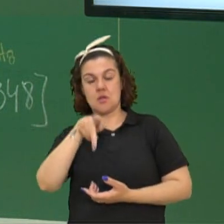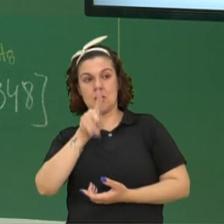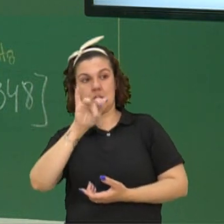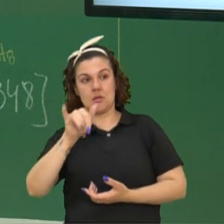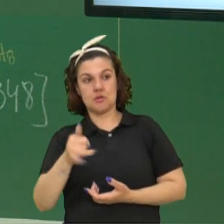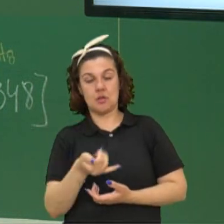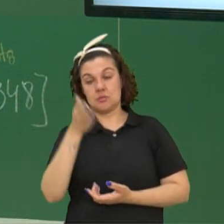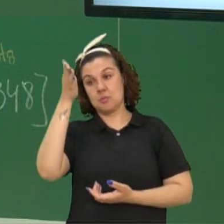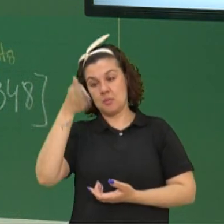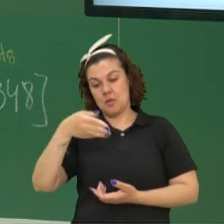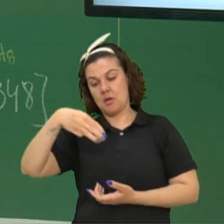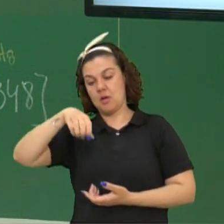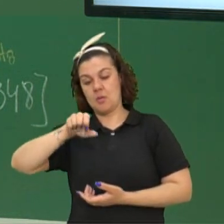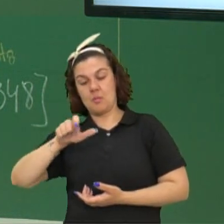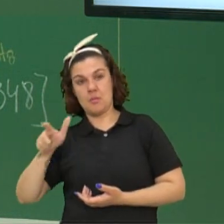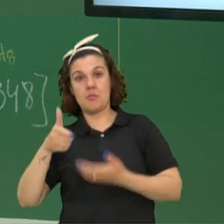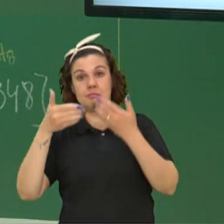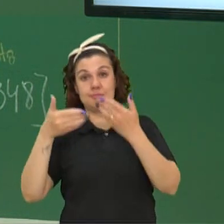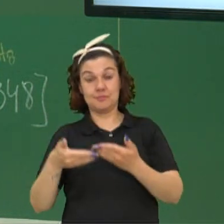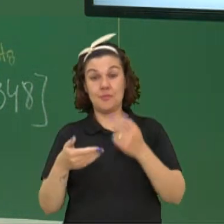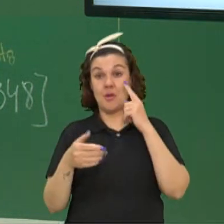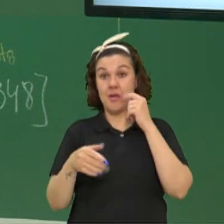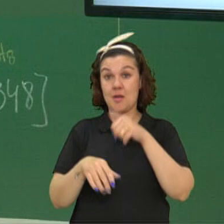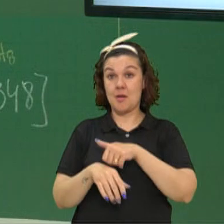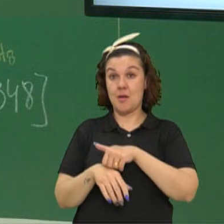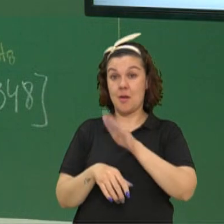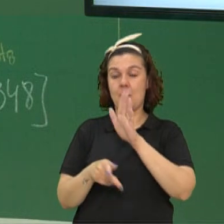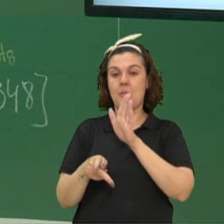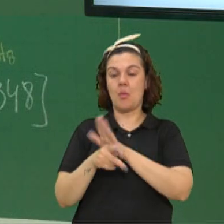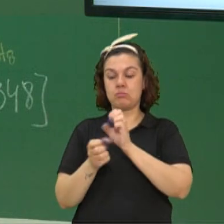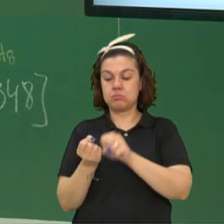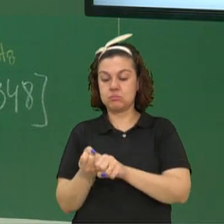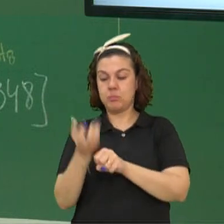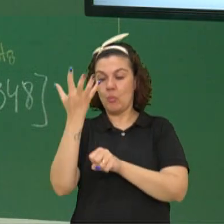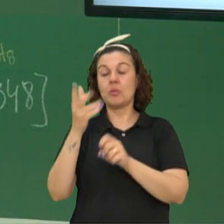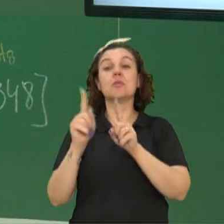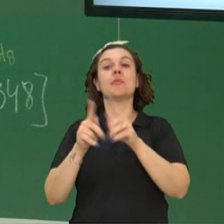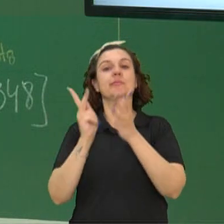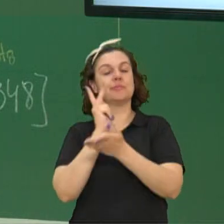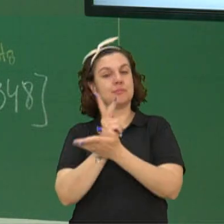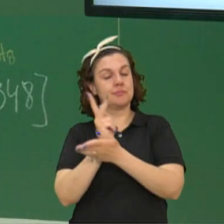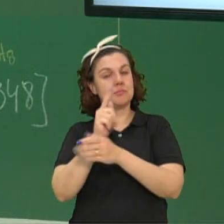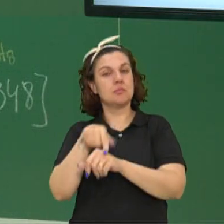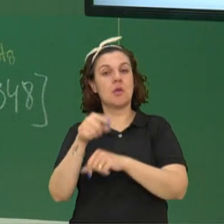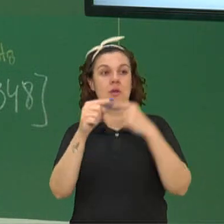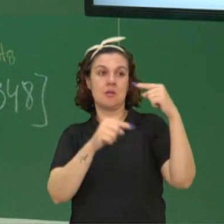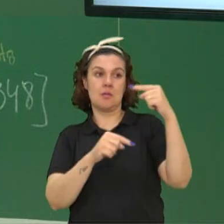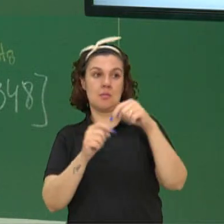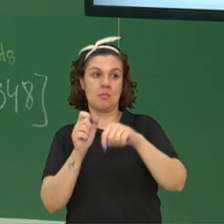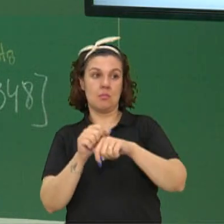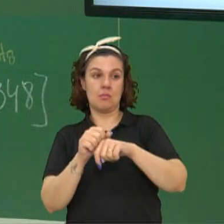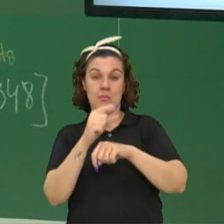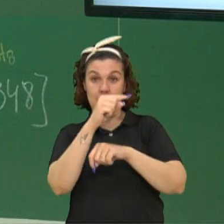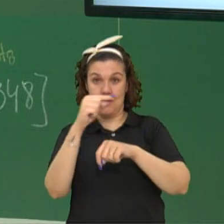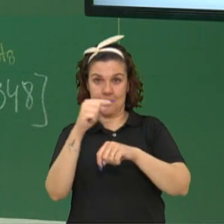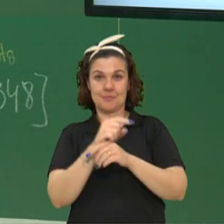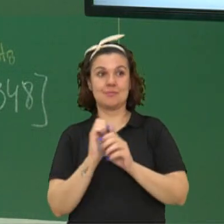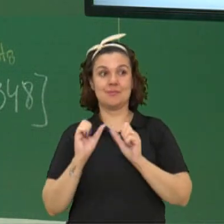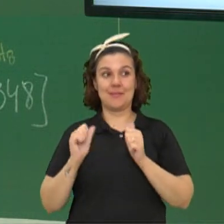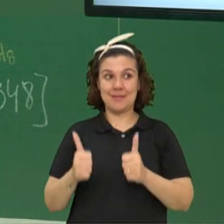1.675 kJ por mol. Lembrando que ele fala de combustão, é claro que o meu resultado seria um valor